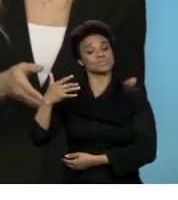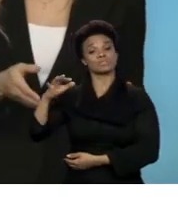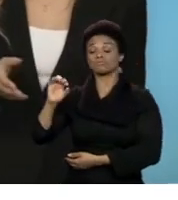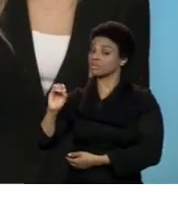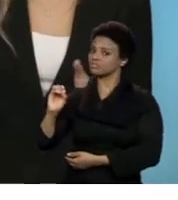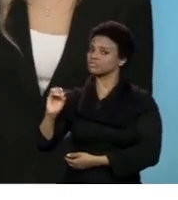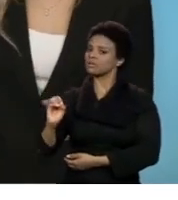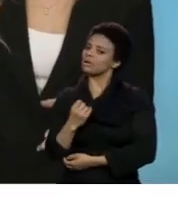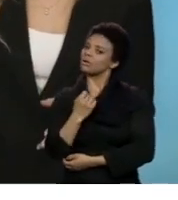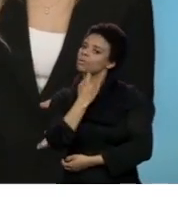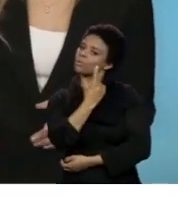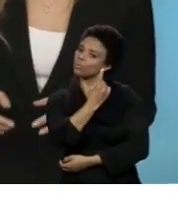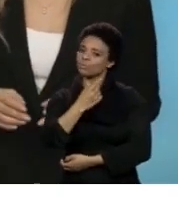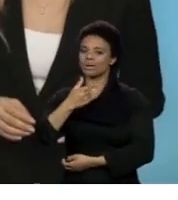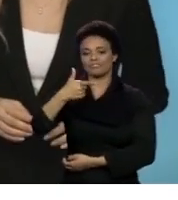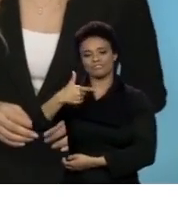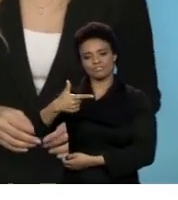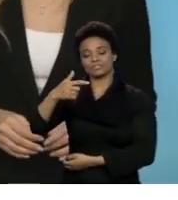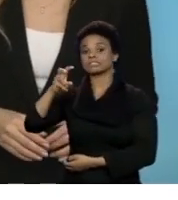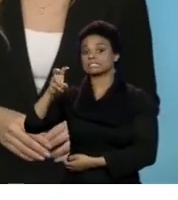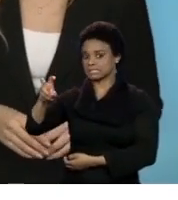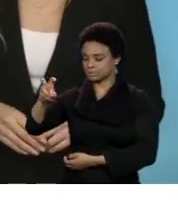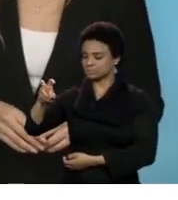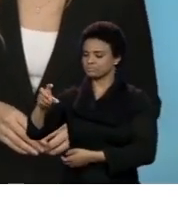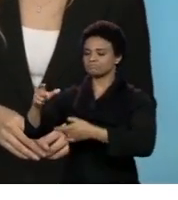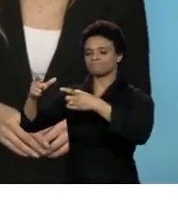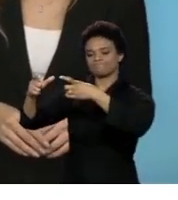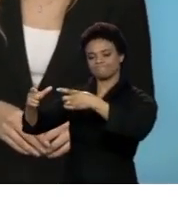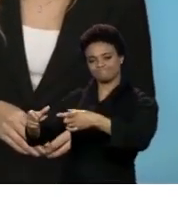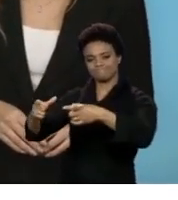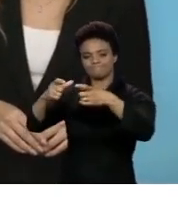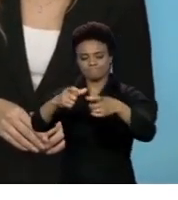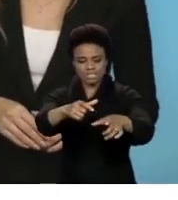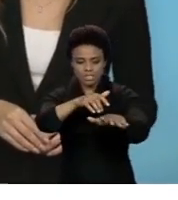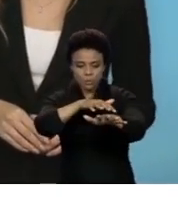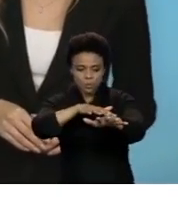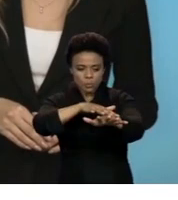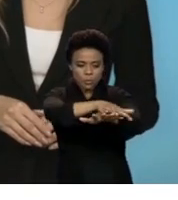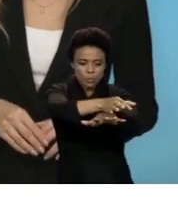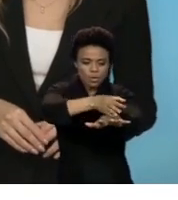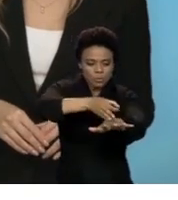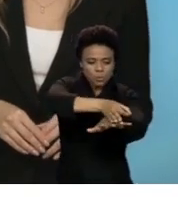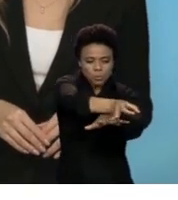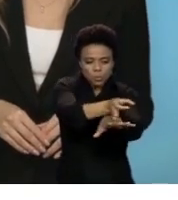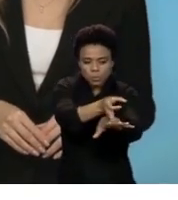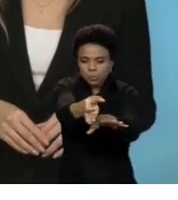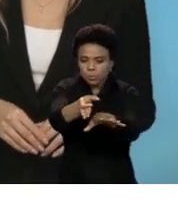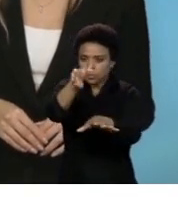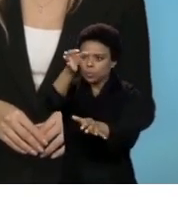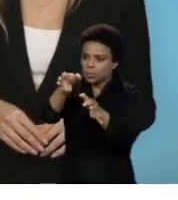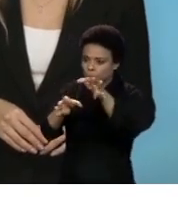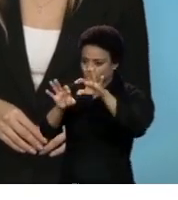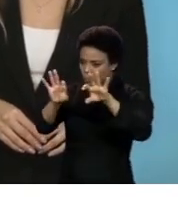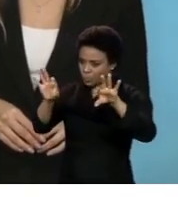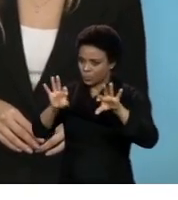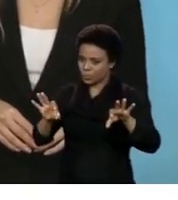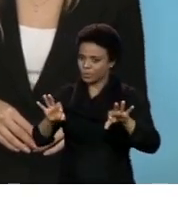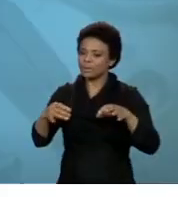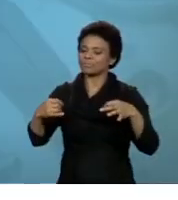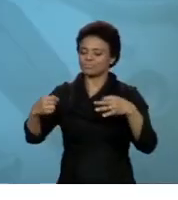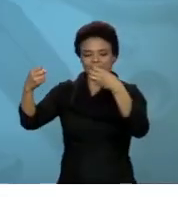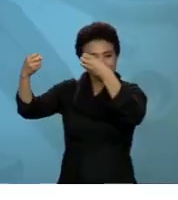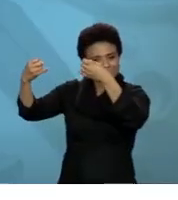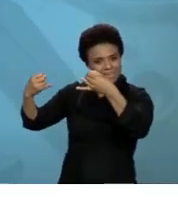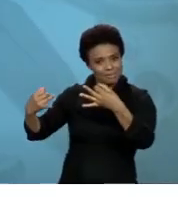de 1:25. E as posições e encaminhamento das tubulações verticais da edificação devem ser